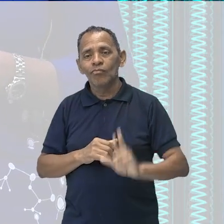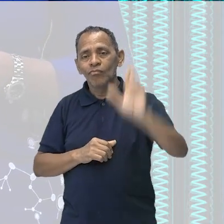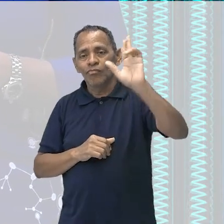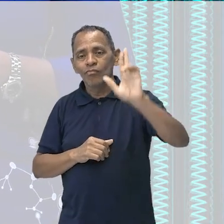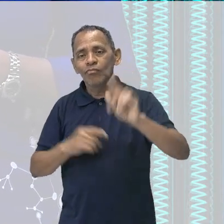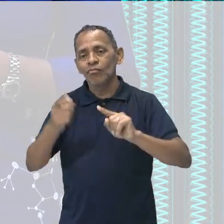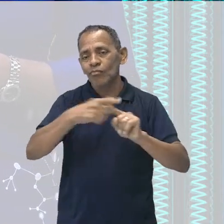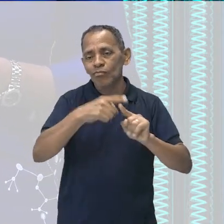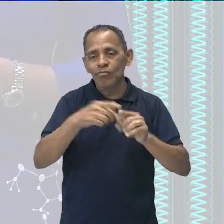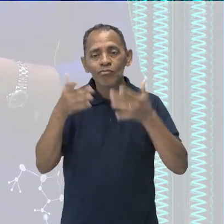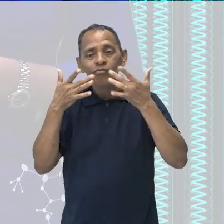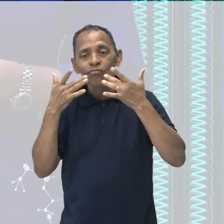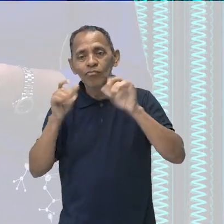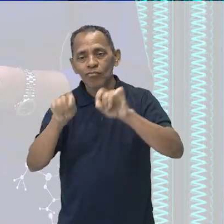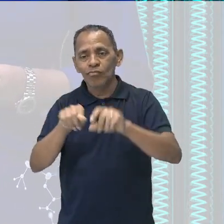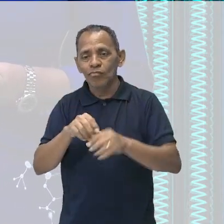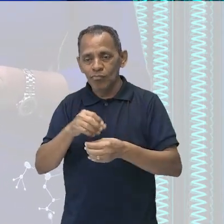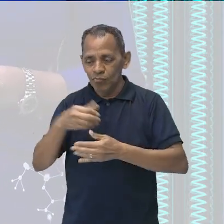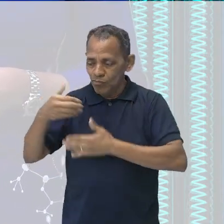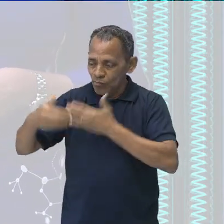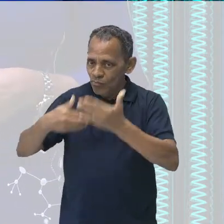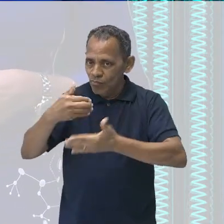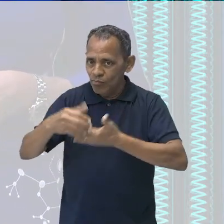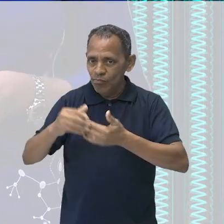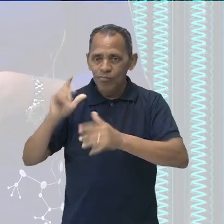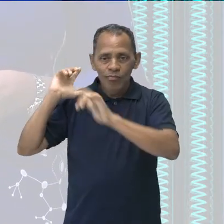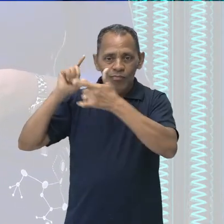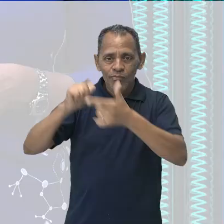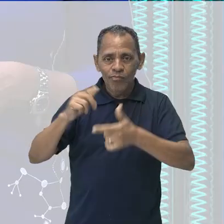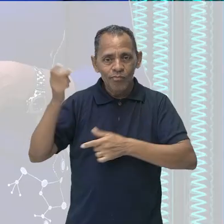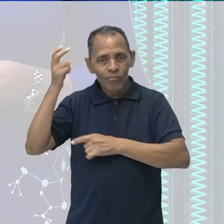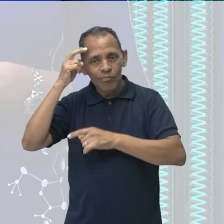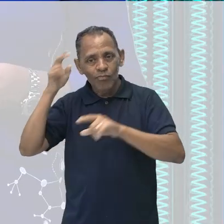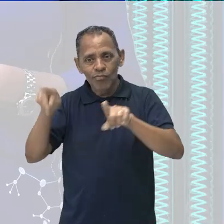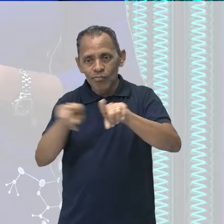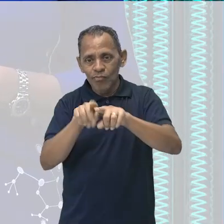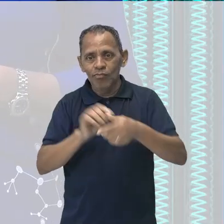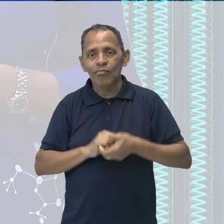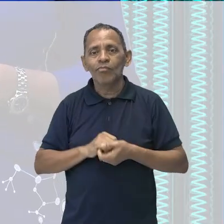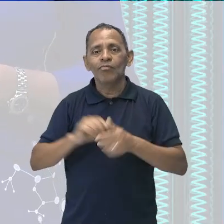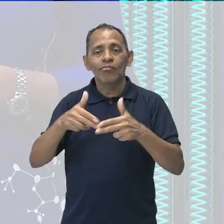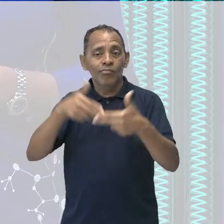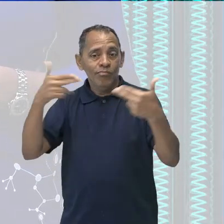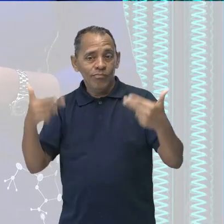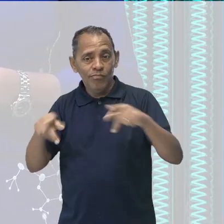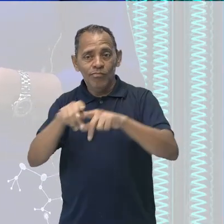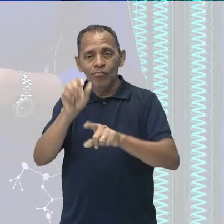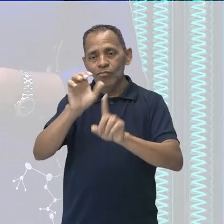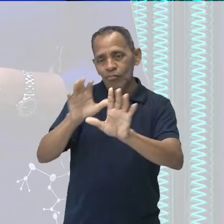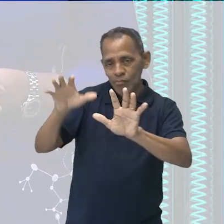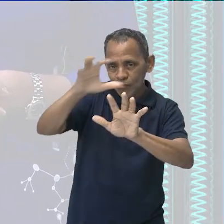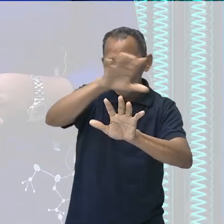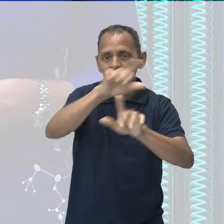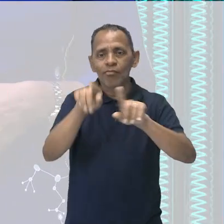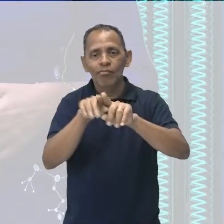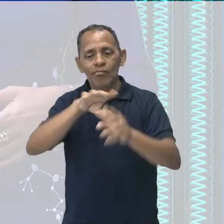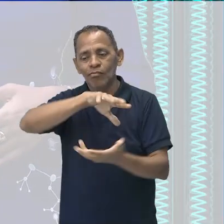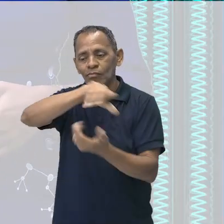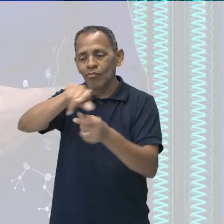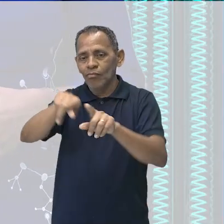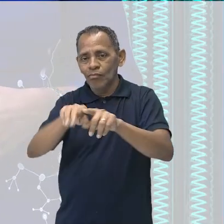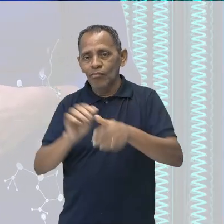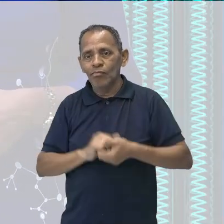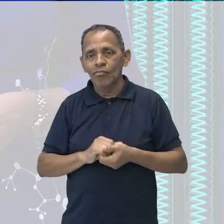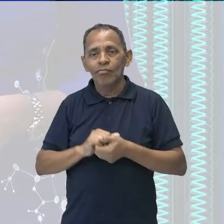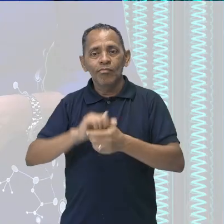Então, refere-se à forma de teatro que emerge de diferentes tradições culturais, étnicas e regionais ao